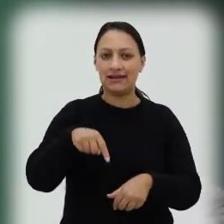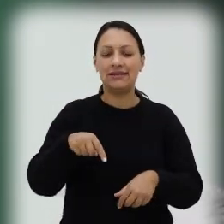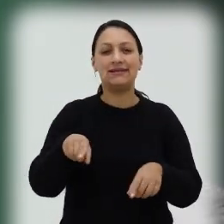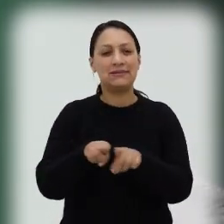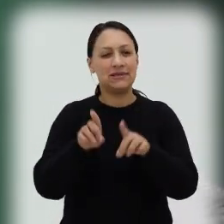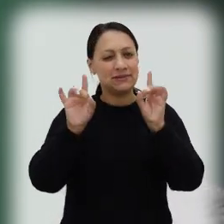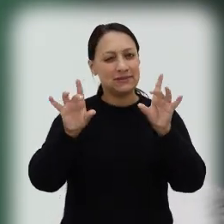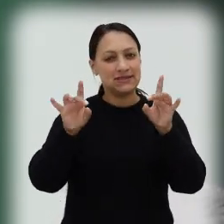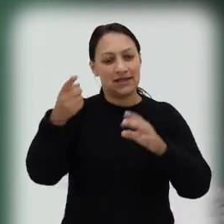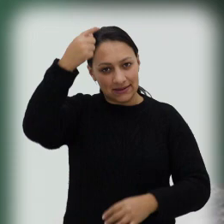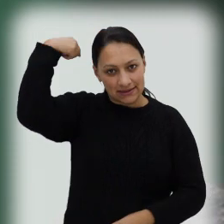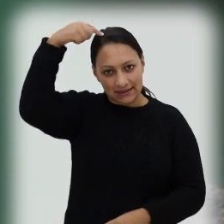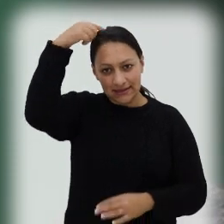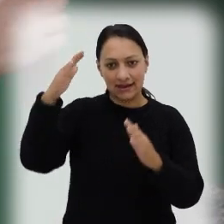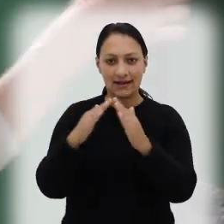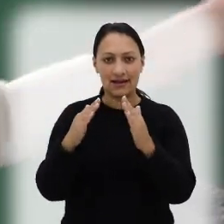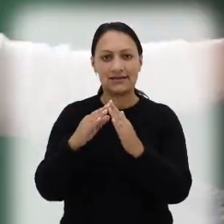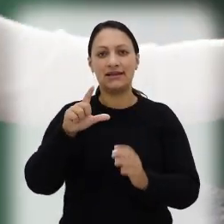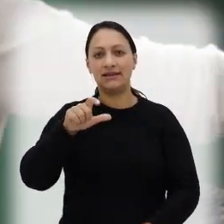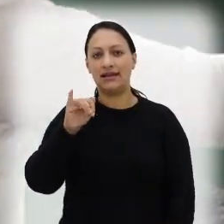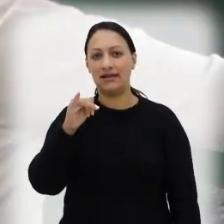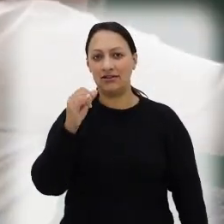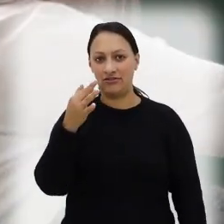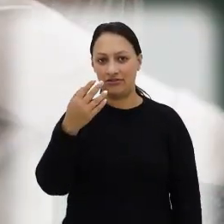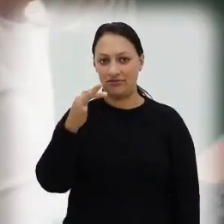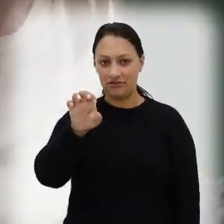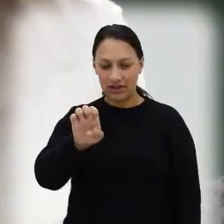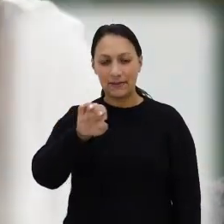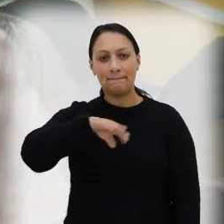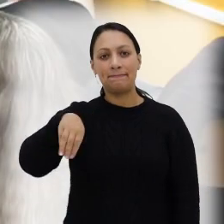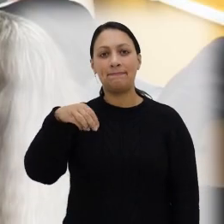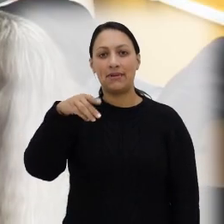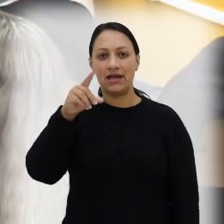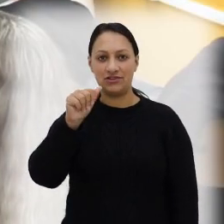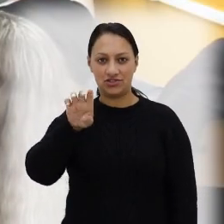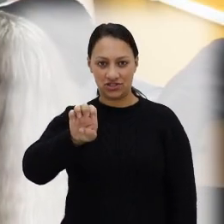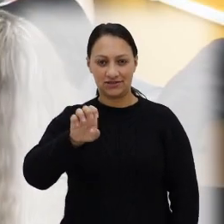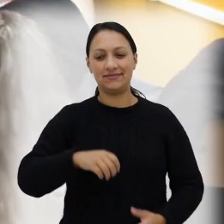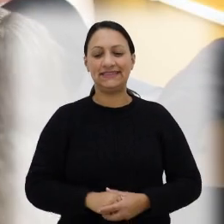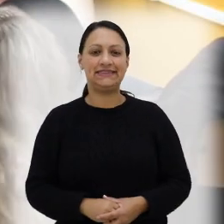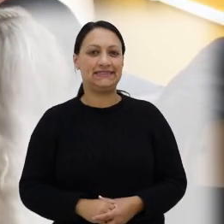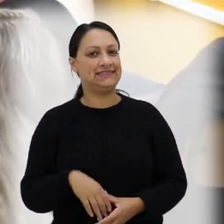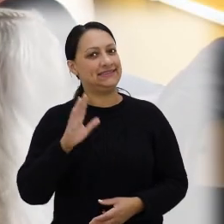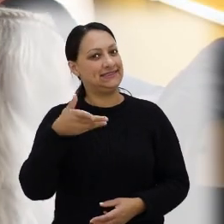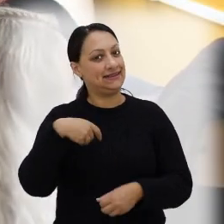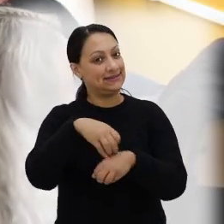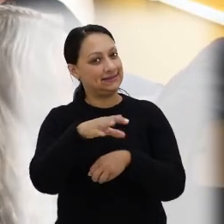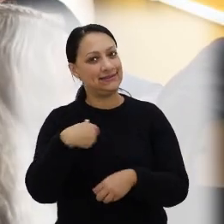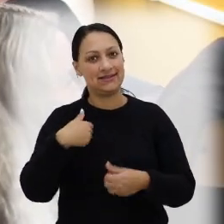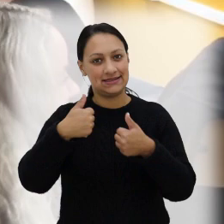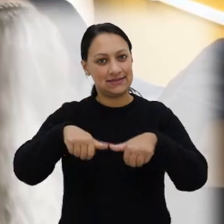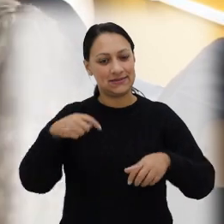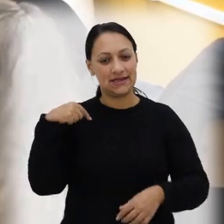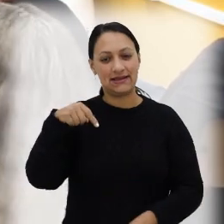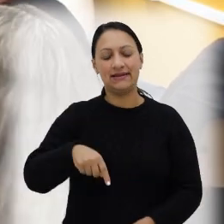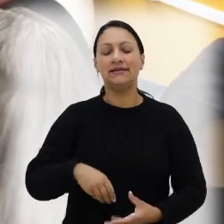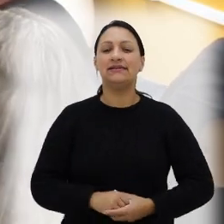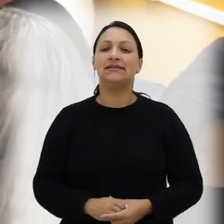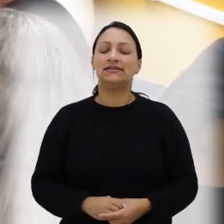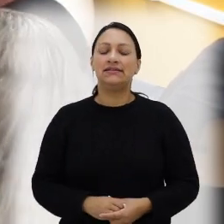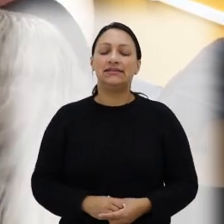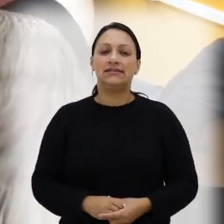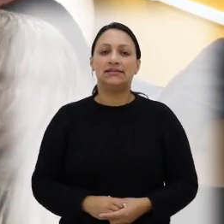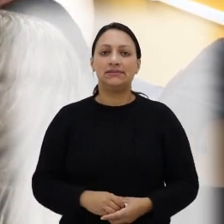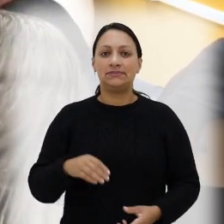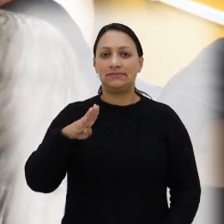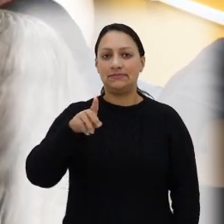pela LifeMed. Muito obrigada. Legal. Já tendo, né? Estamos aqui. Blix.